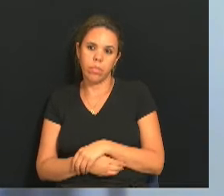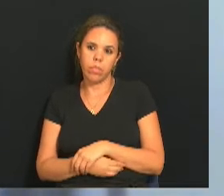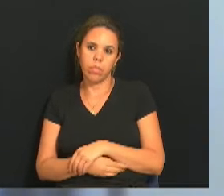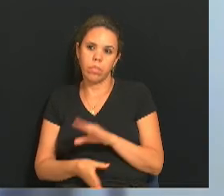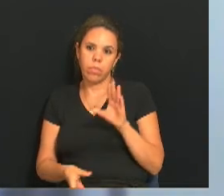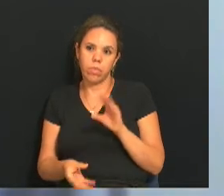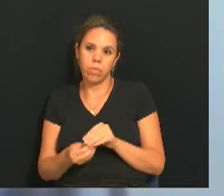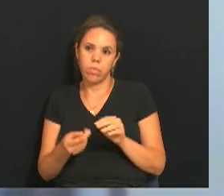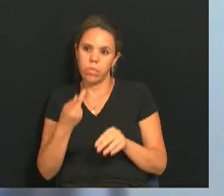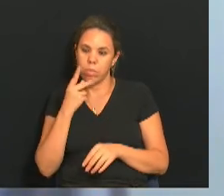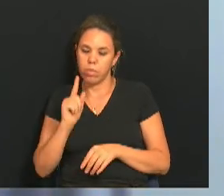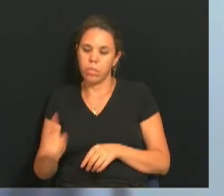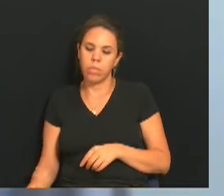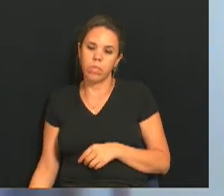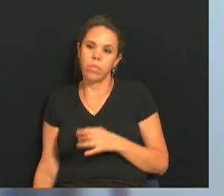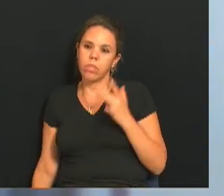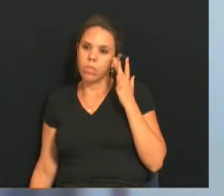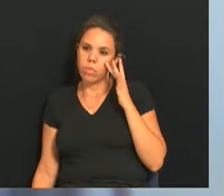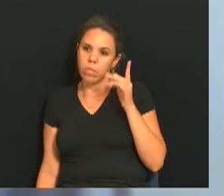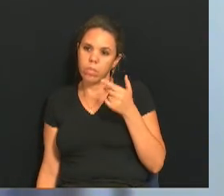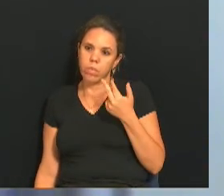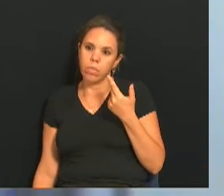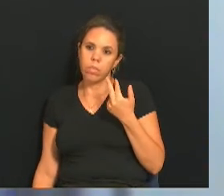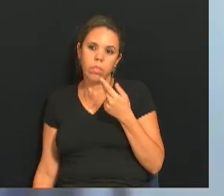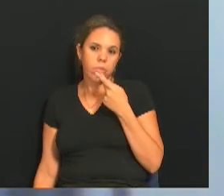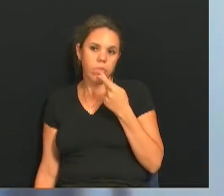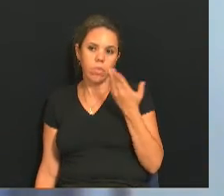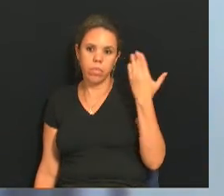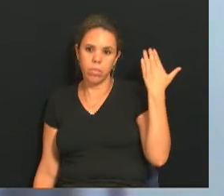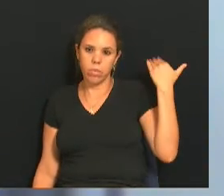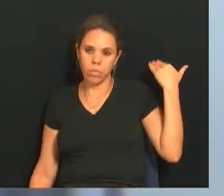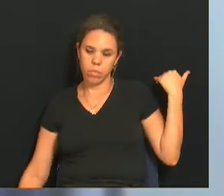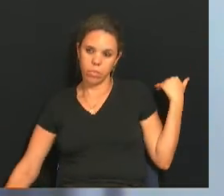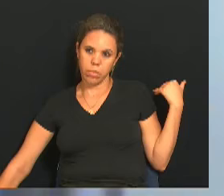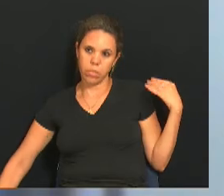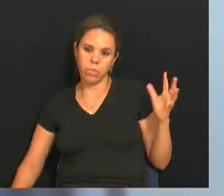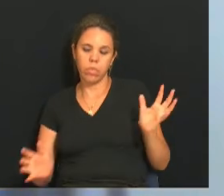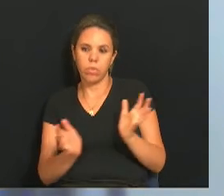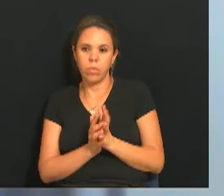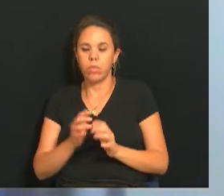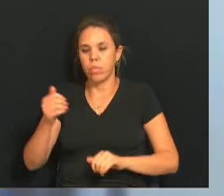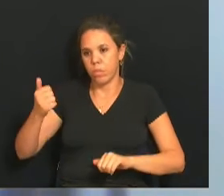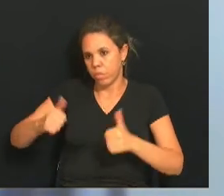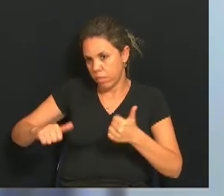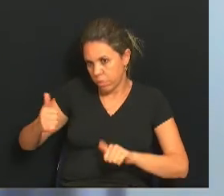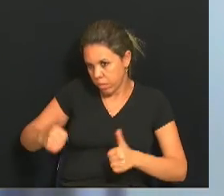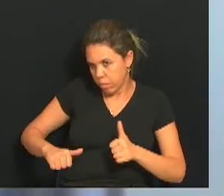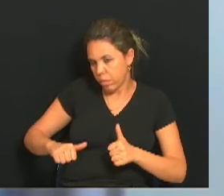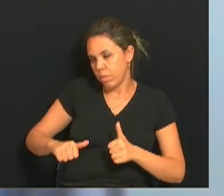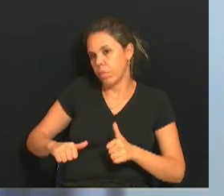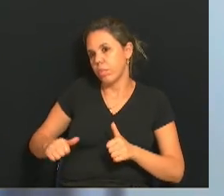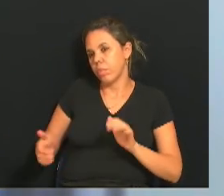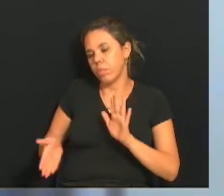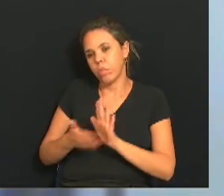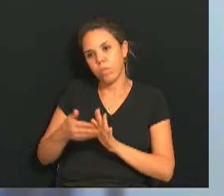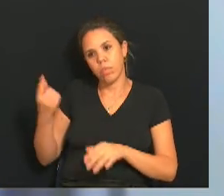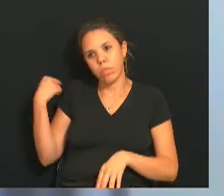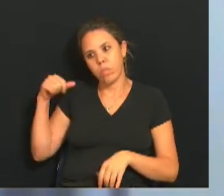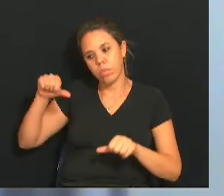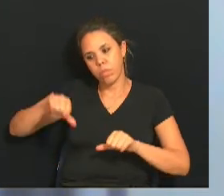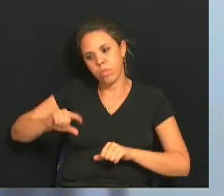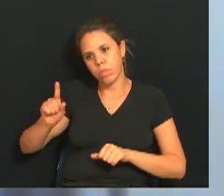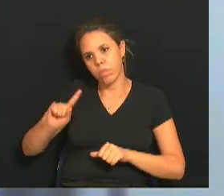a fala dele, mas acho que é um pouco o que ele trouxe. Naquela época, os coletivos avaliaram, não que a proposta anterior era ruim, mas